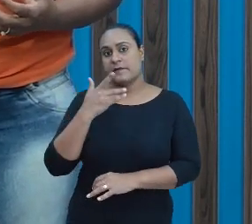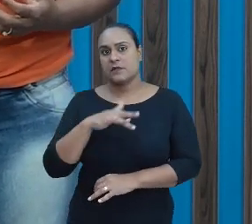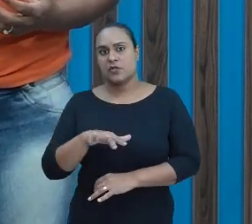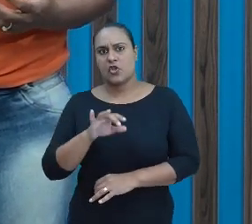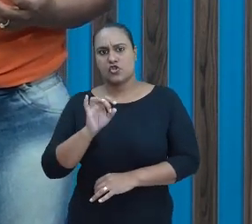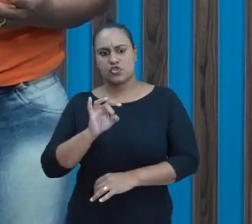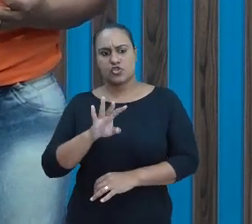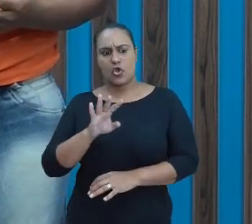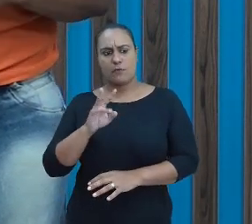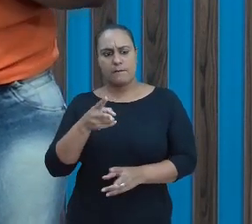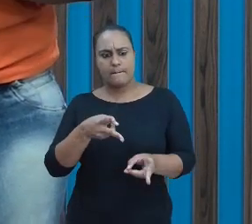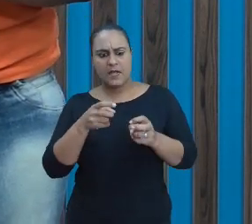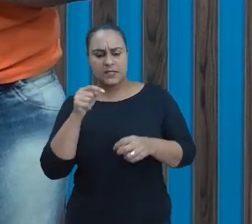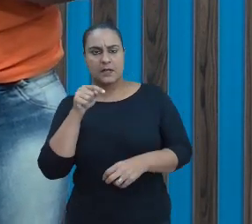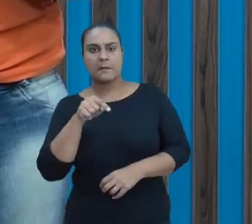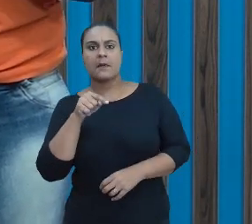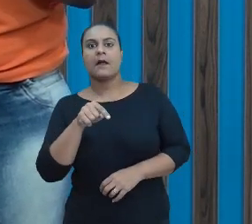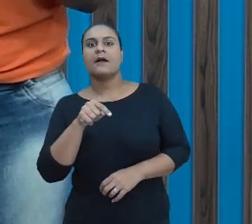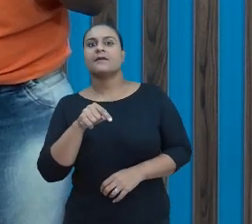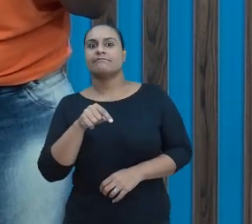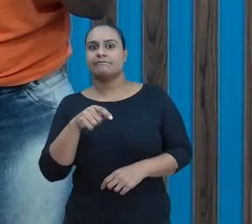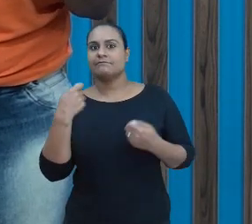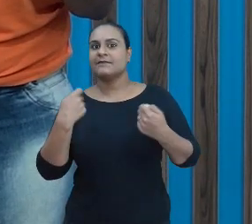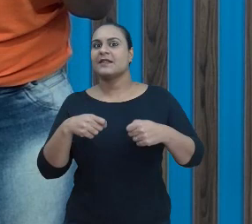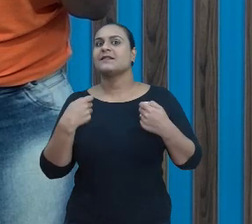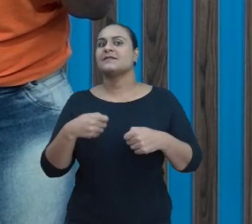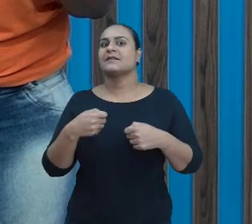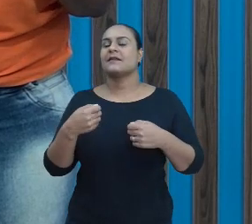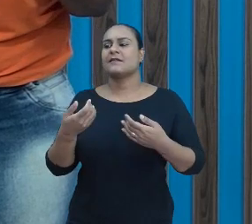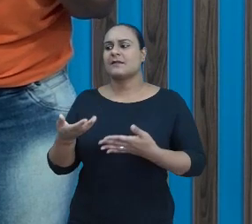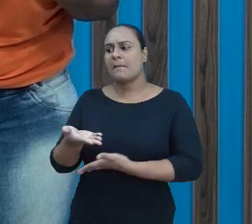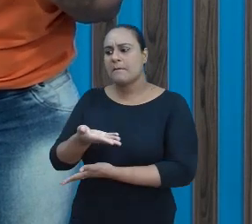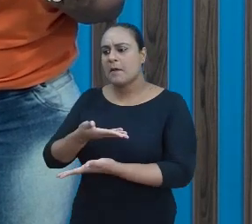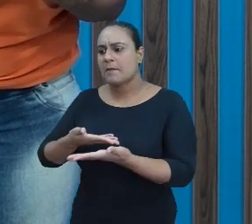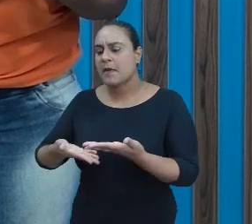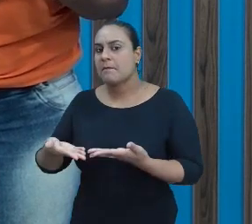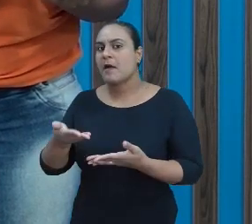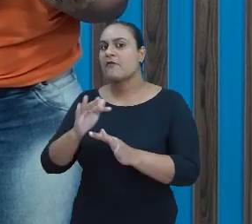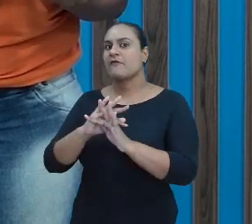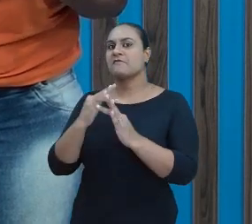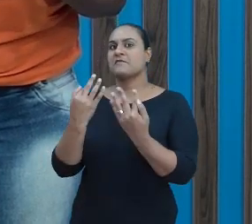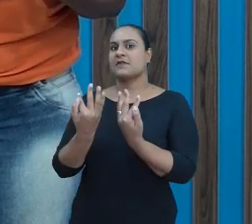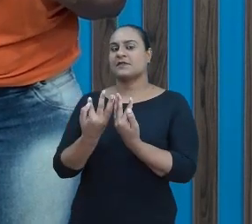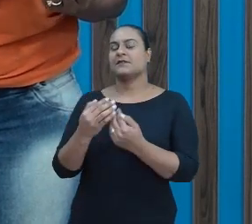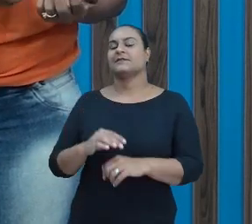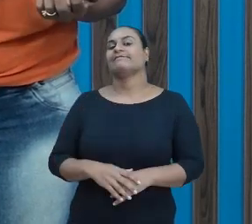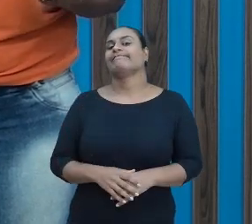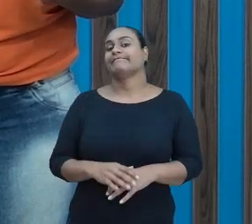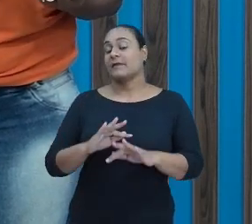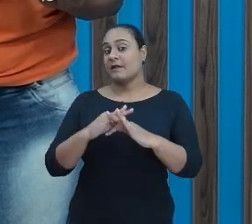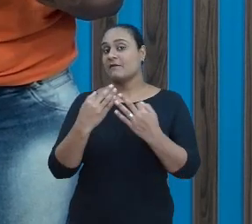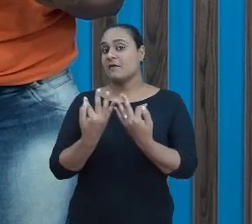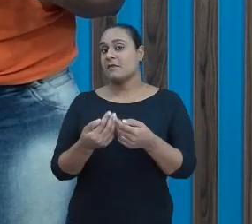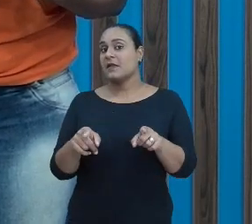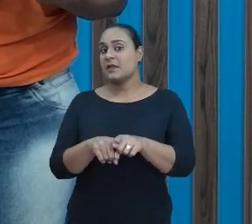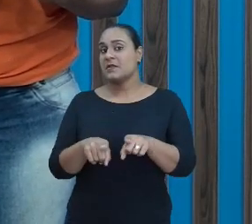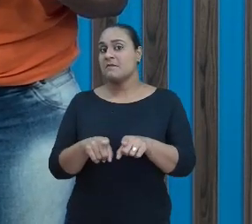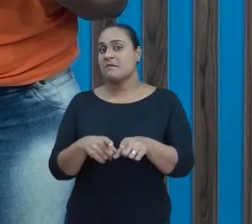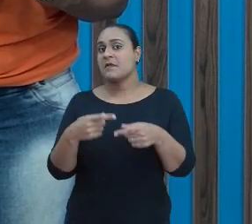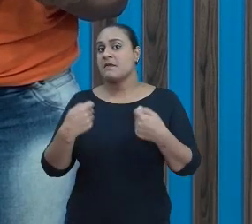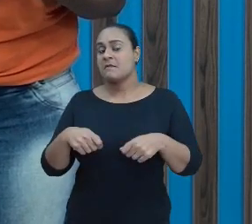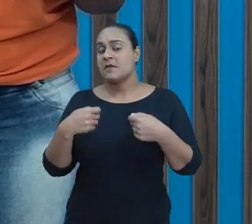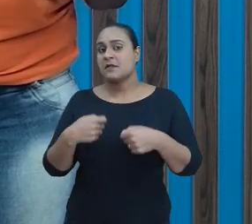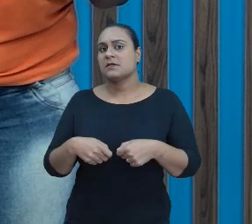na educação infantil, precisa ser socializado com a família. A família precisa também falar de